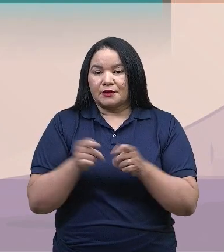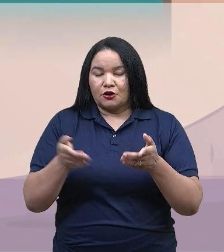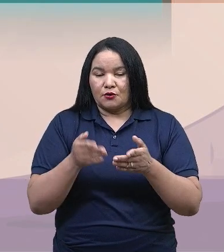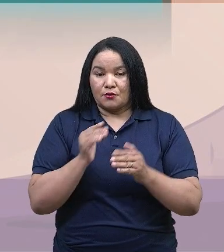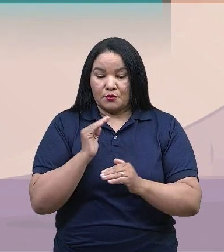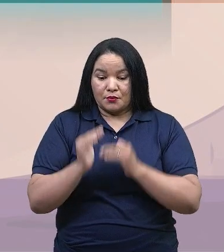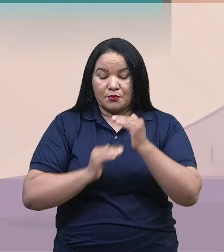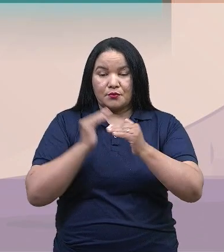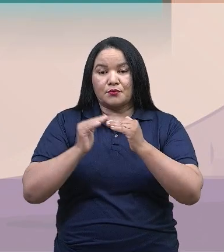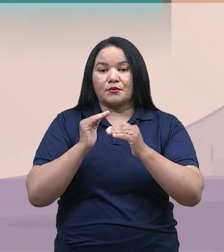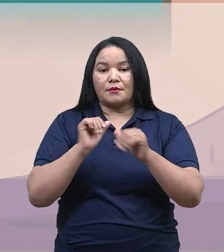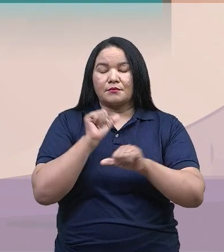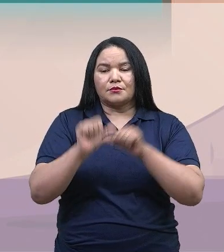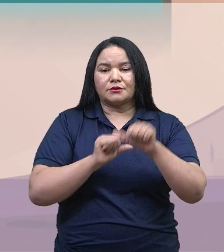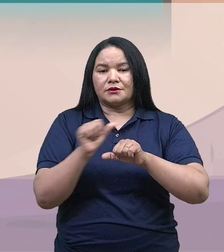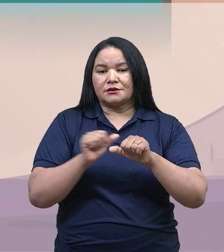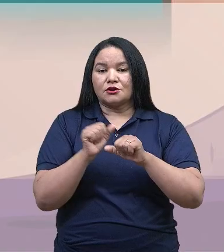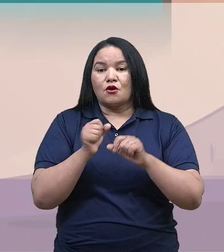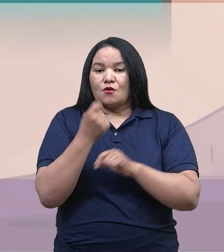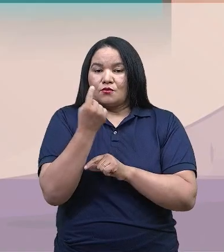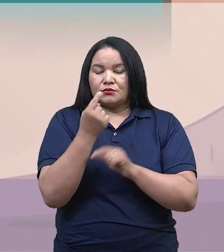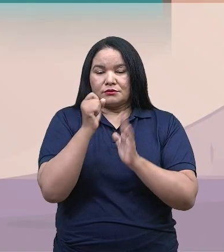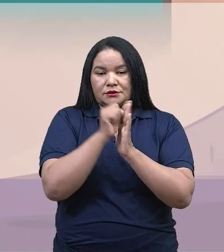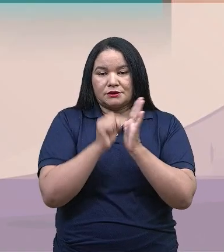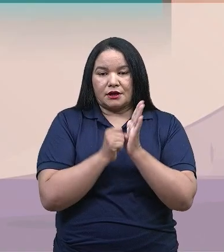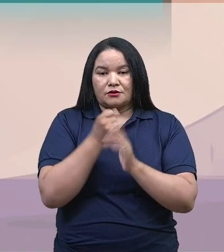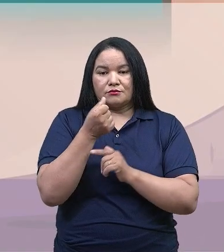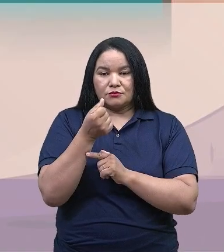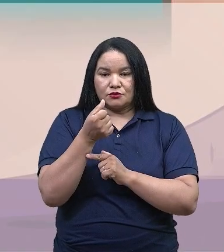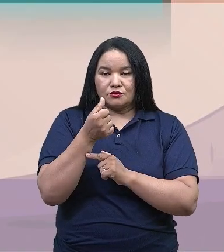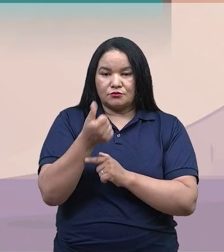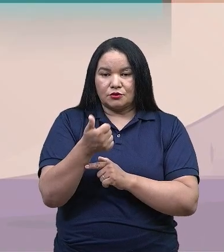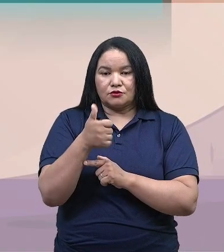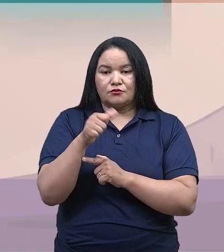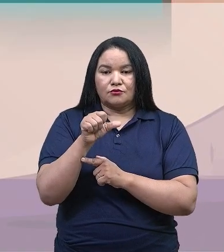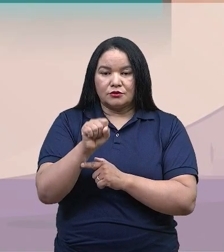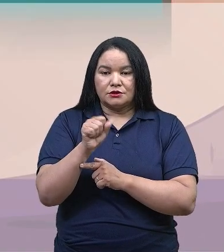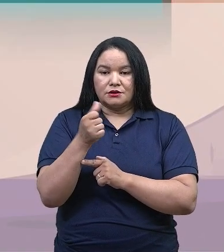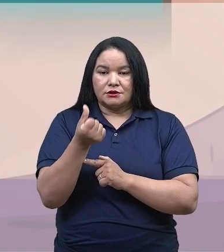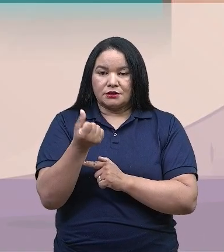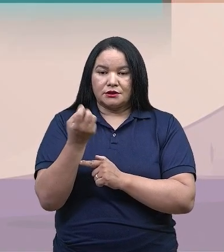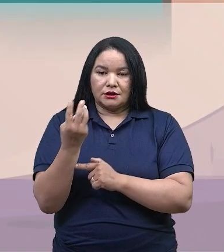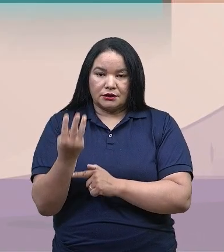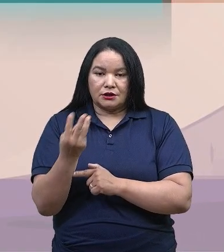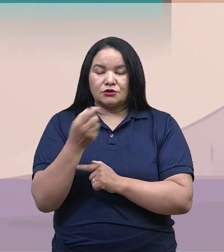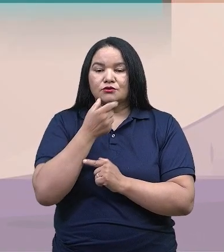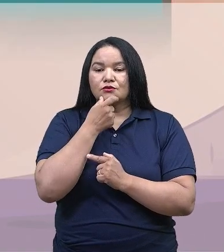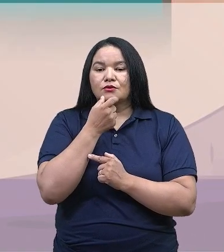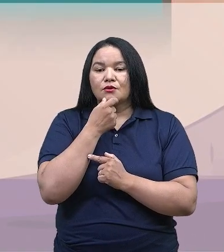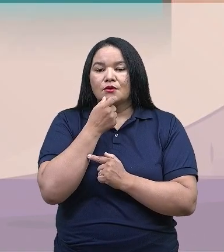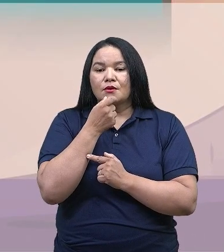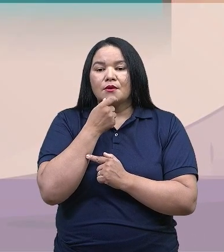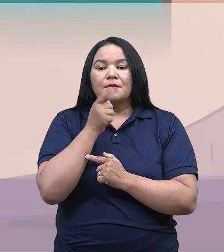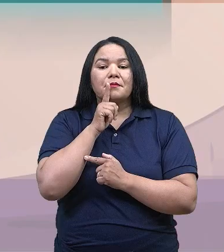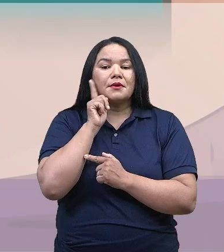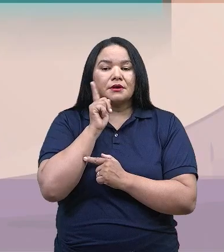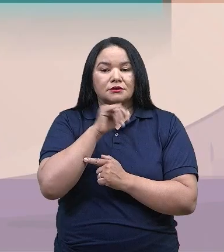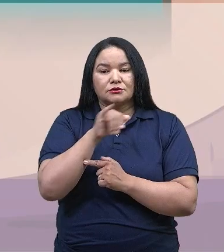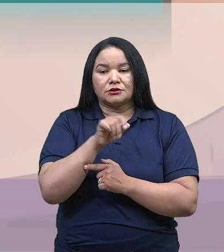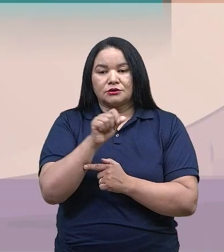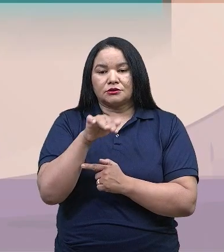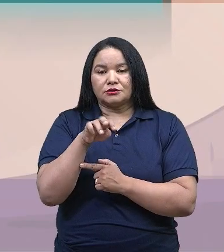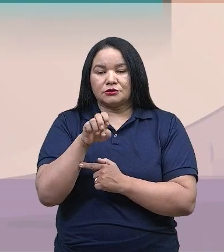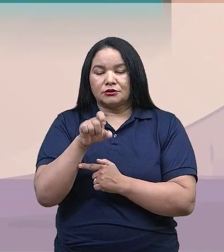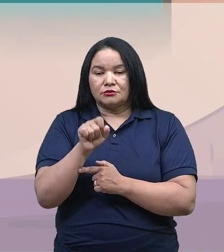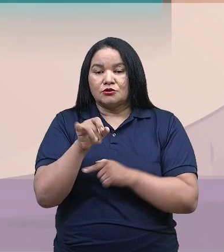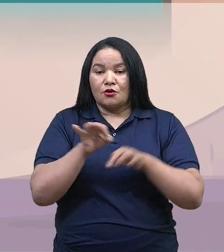evolução quase um século depois, quando lá em 1863, o americano James Plinton, ele inventou o